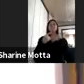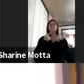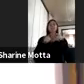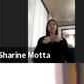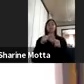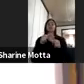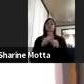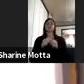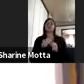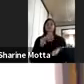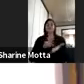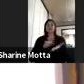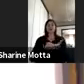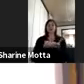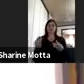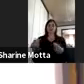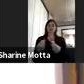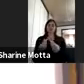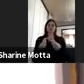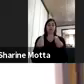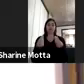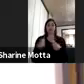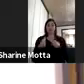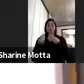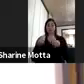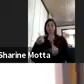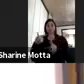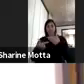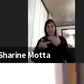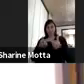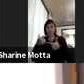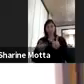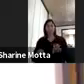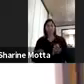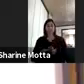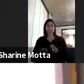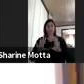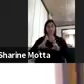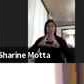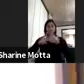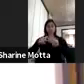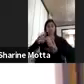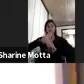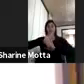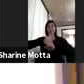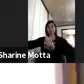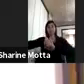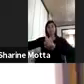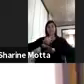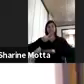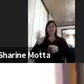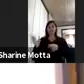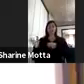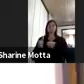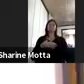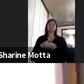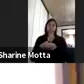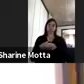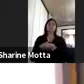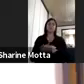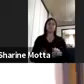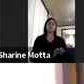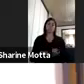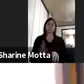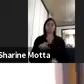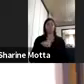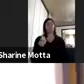dignidade do trabalhador, da pessoa trabalhadora, tudo isso está sendo subvertido, tudo isso está sendo questionado, e nós